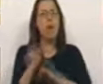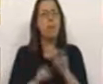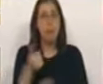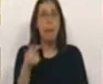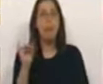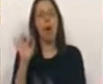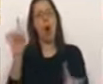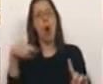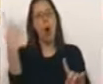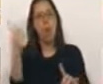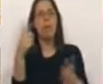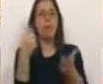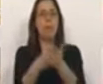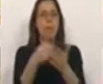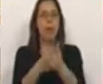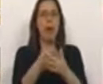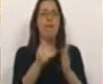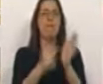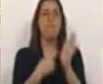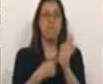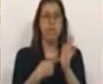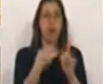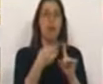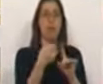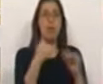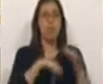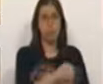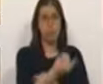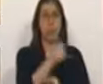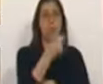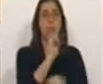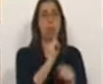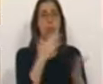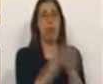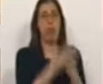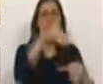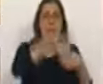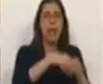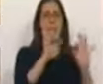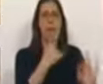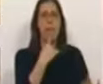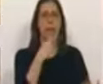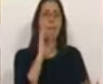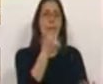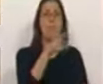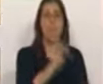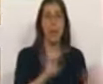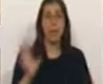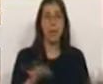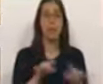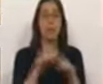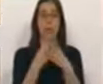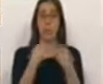que podiam servir para pagar o buraco que o próprio Grupo Espírito Santo abriu. Exatamente. No Banco Espírito Santo. Exatamente. Aliás,